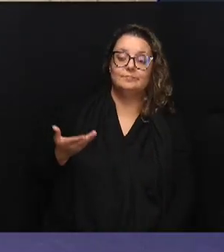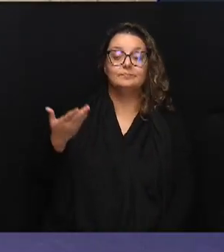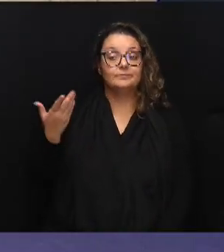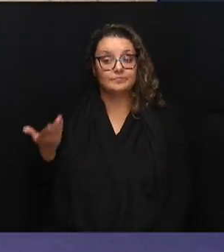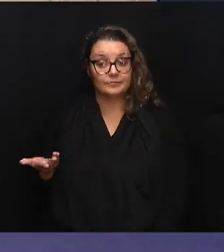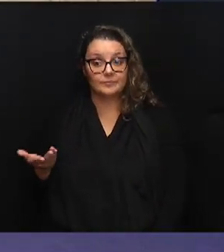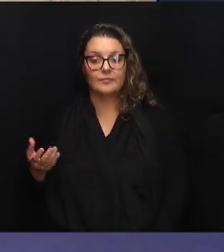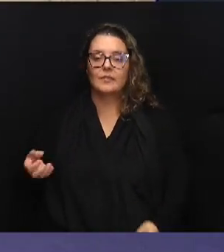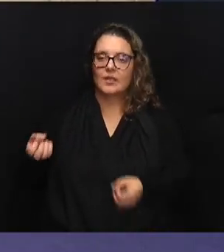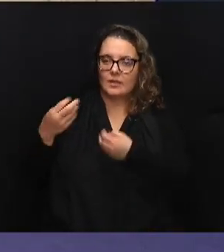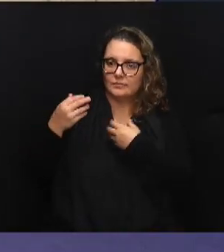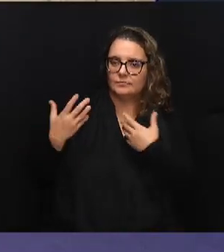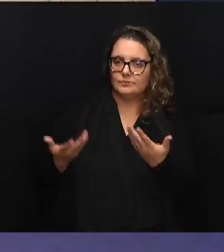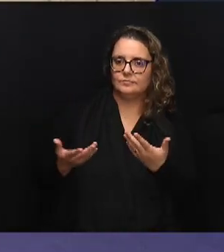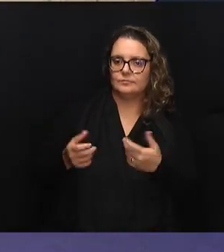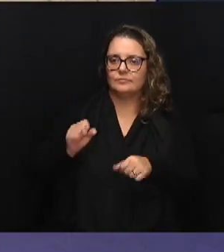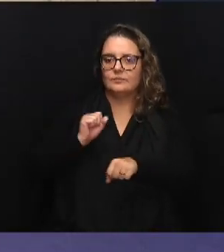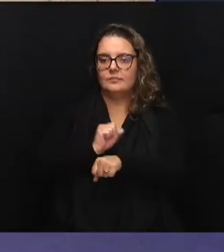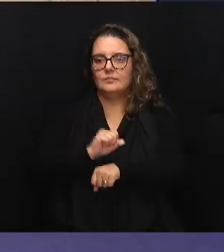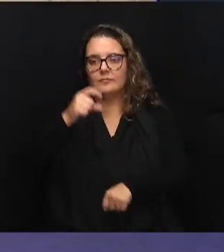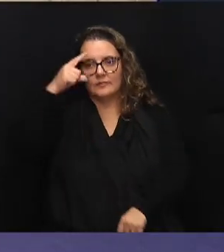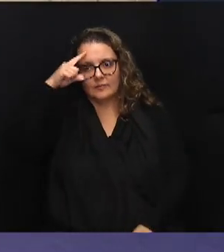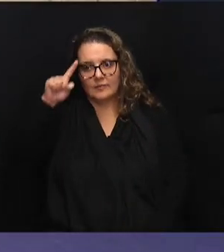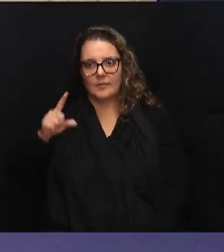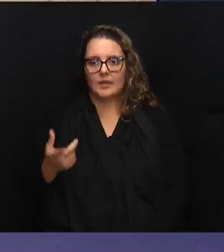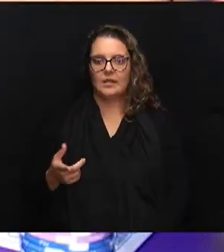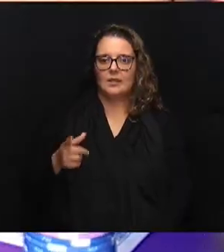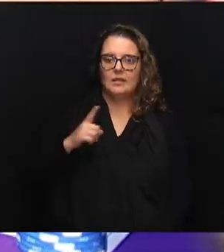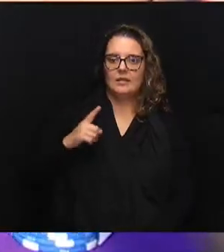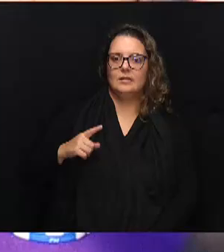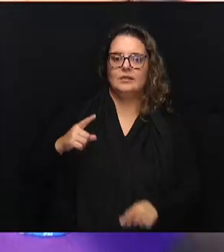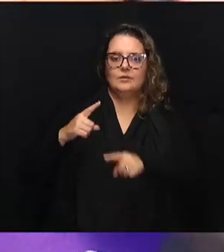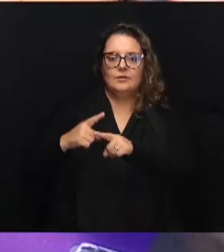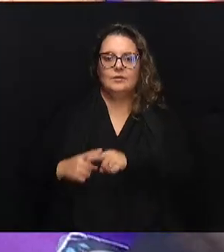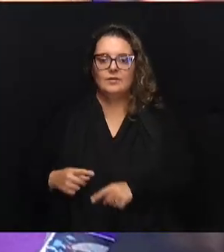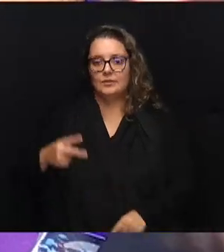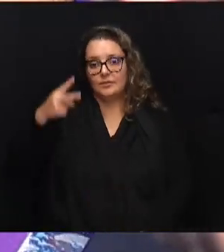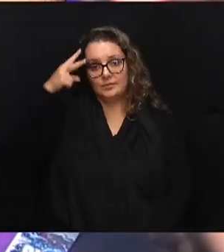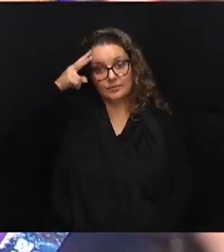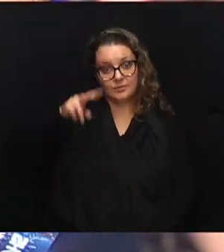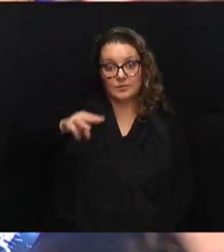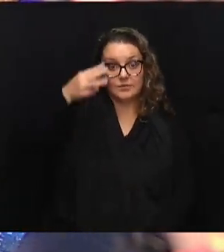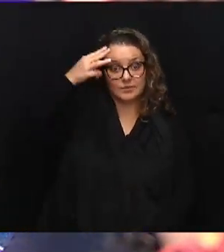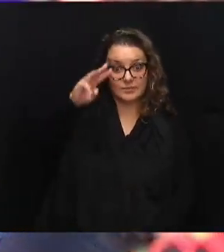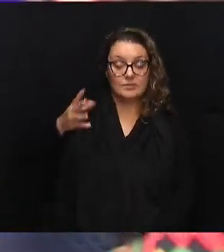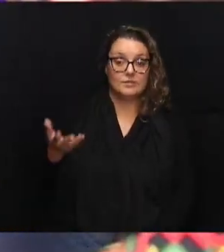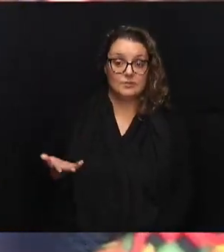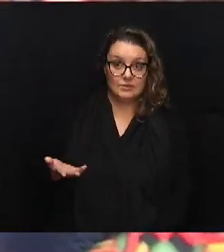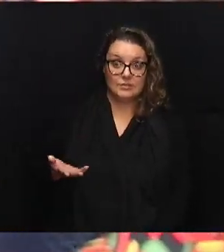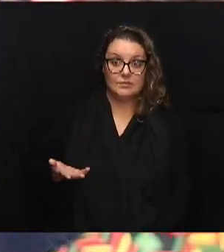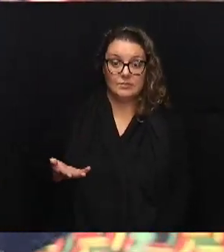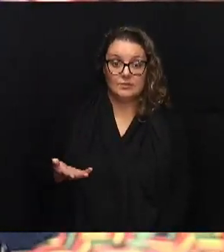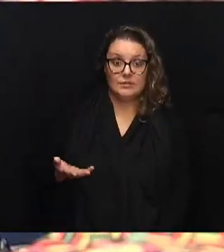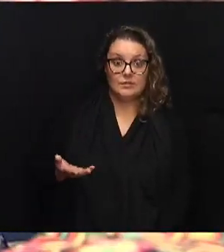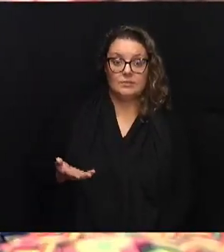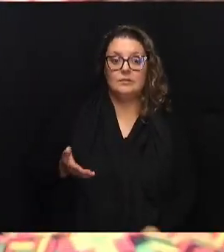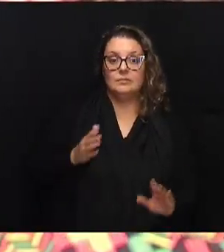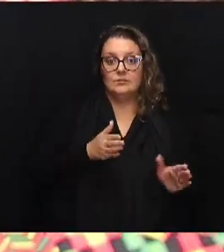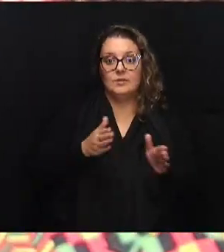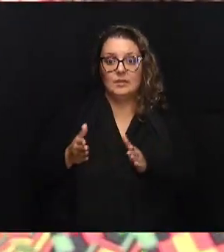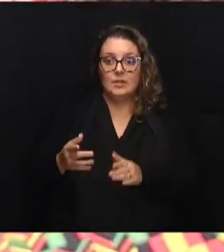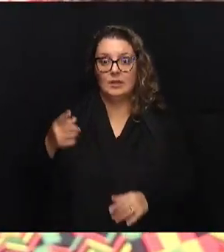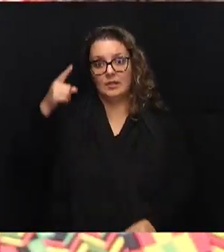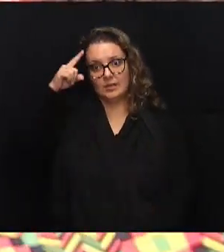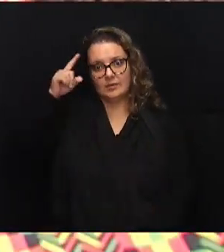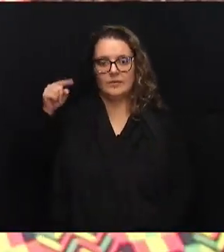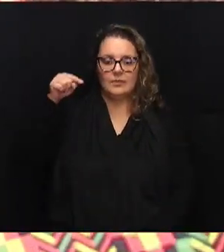me ensinado a fazer isso, esperar um dia, né? Tem torneios aí que às vezes levam 2, 3 dias, que são aquelas etapas, aí você tem que vir num dia, vir